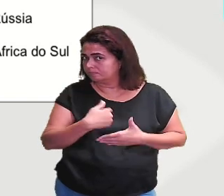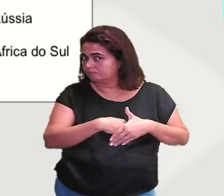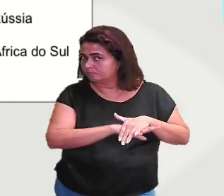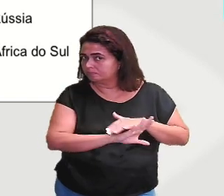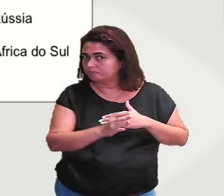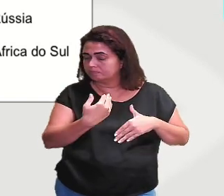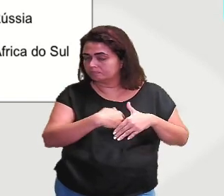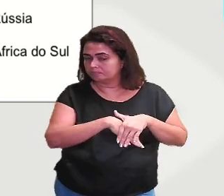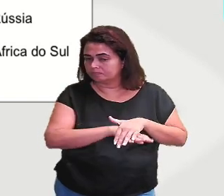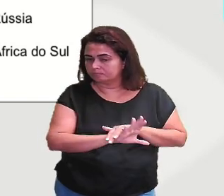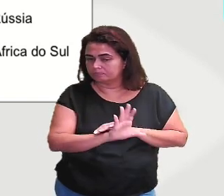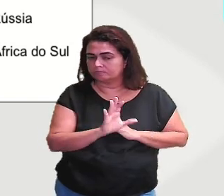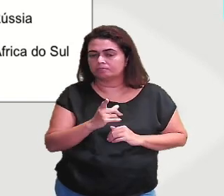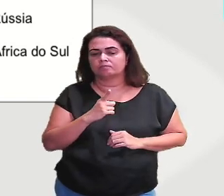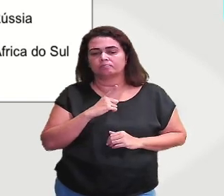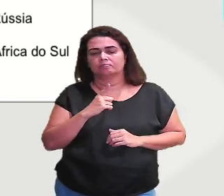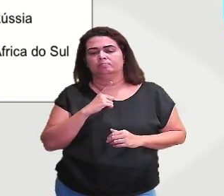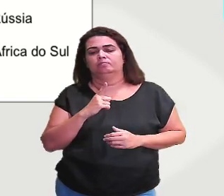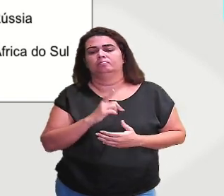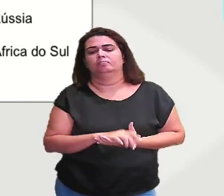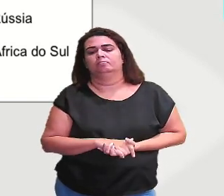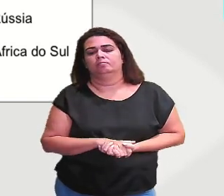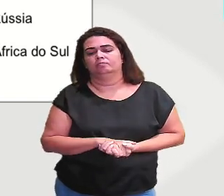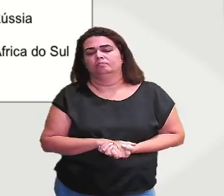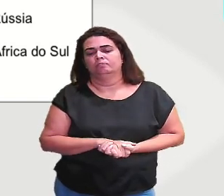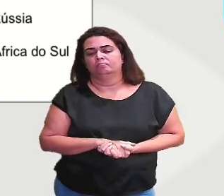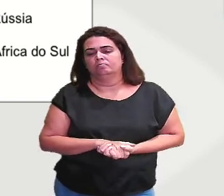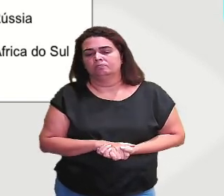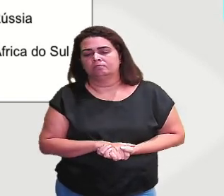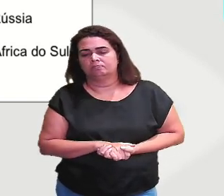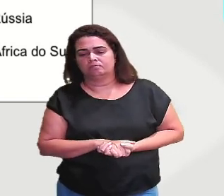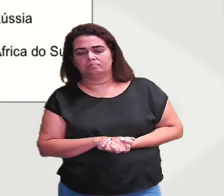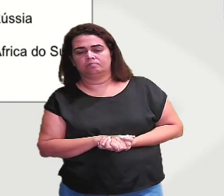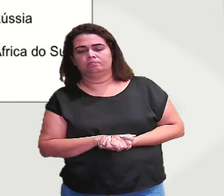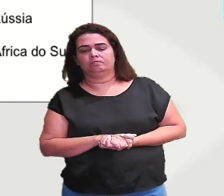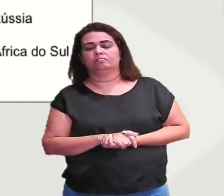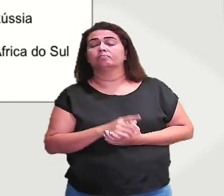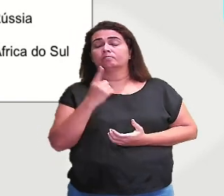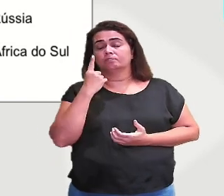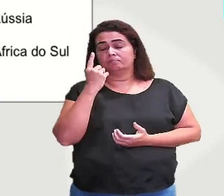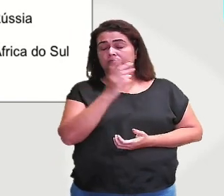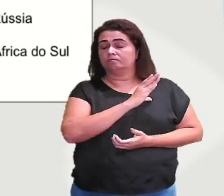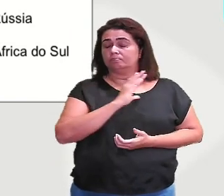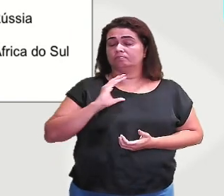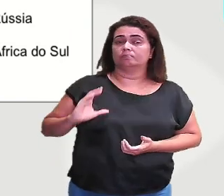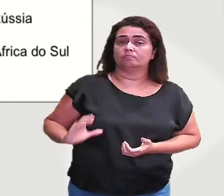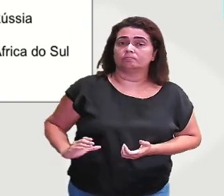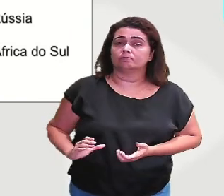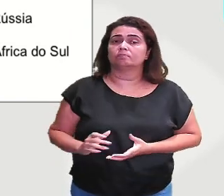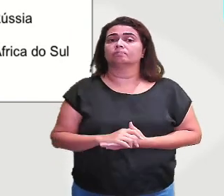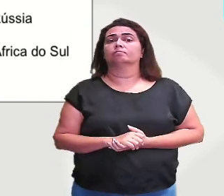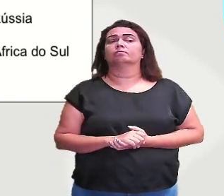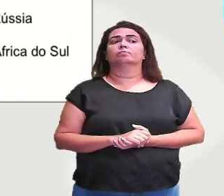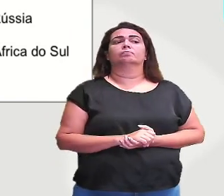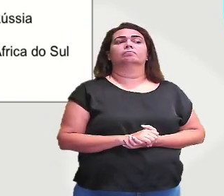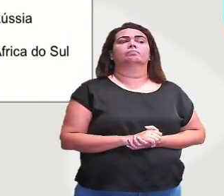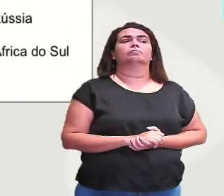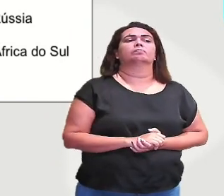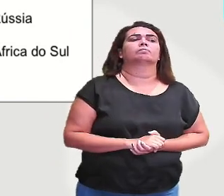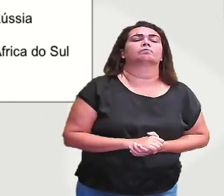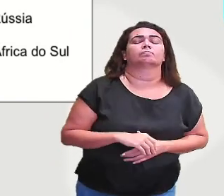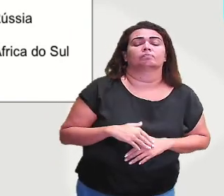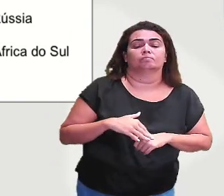conforme a fonte ali do World Bank Data, né? Então nós observamos aqui que a China, ela foi um país que